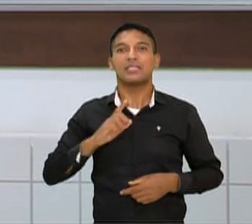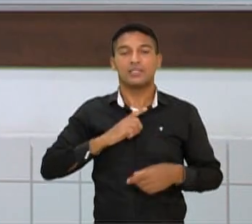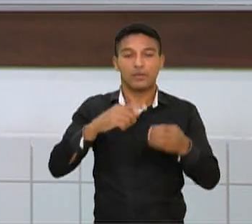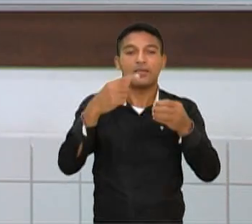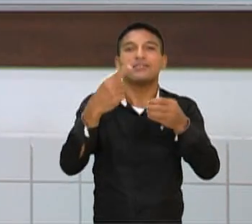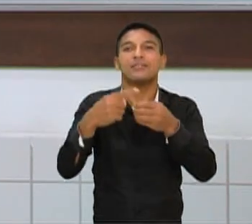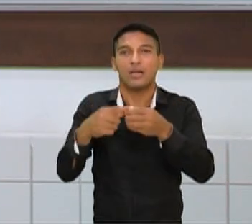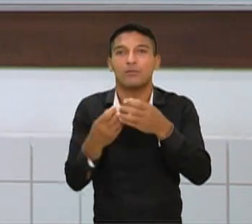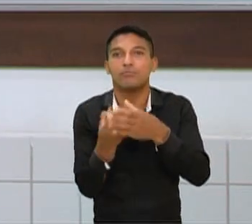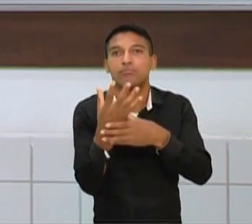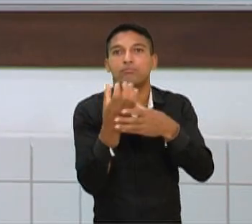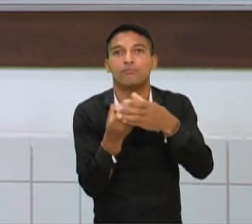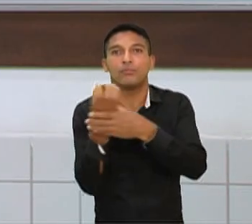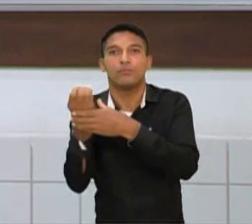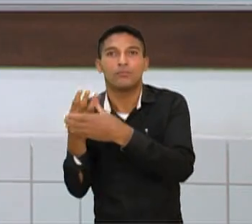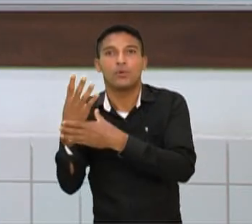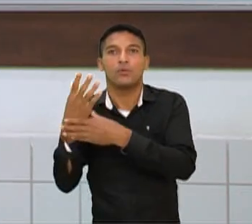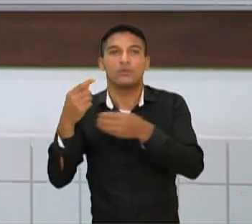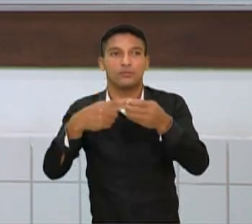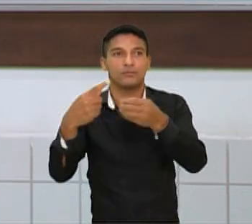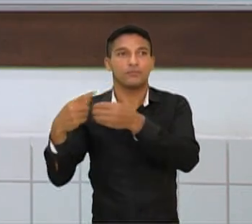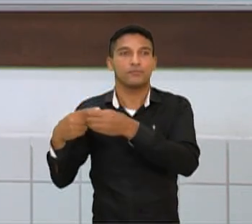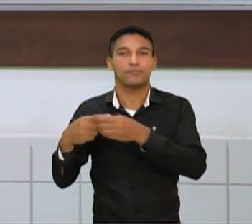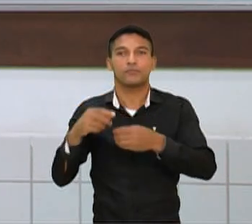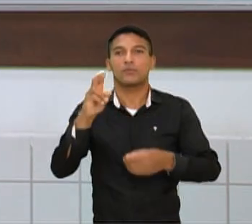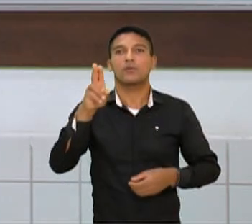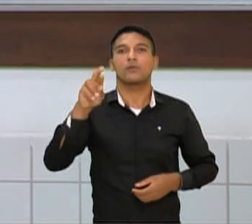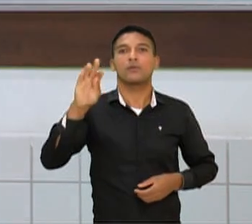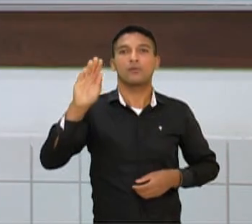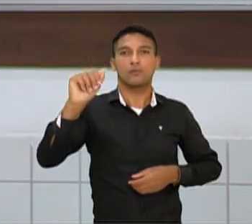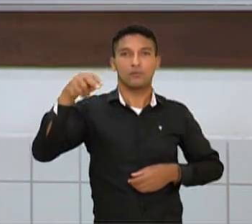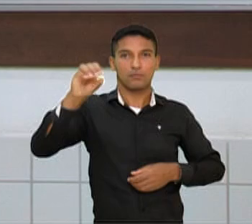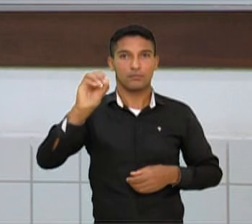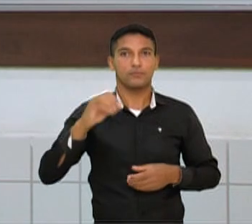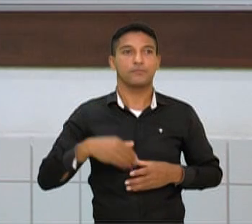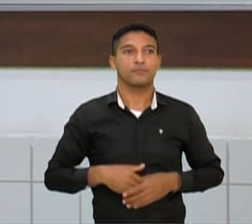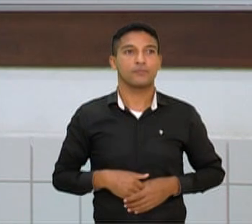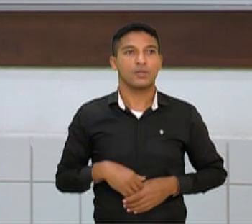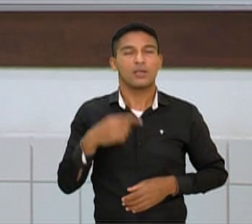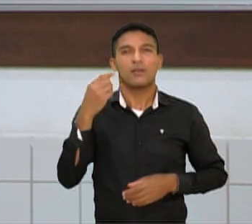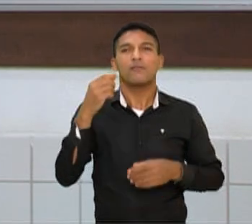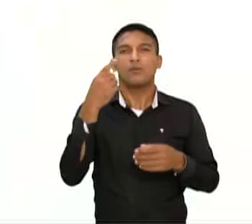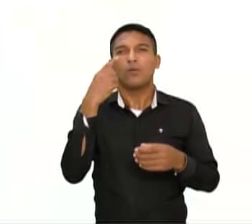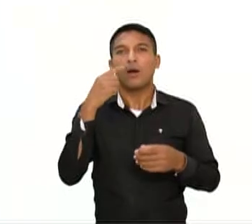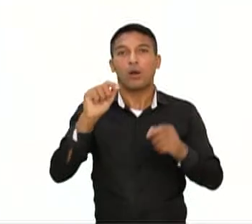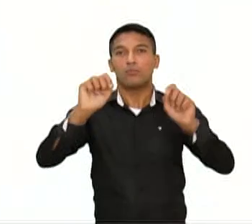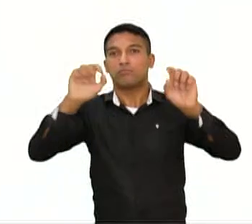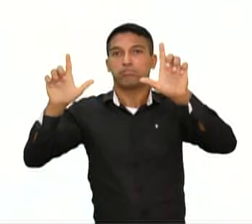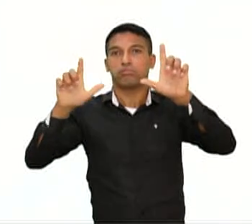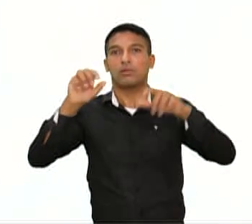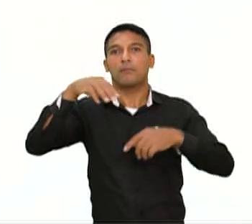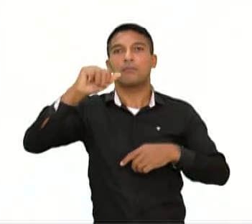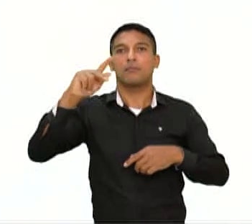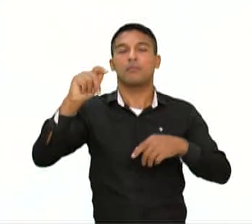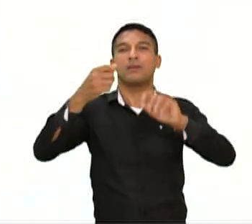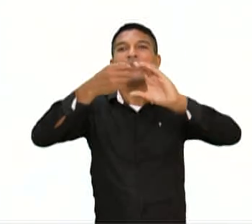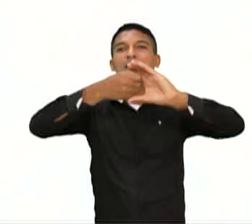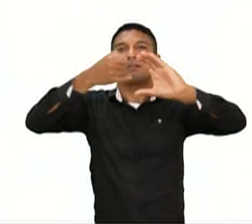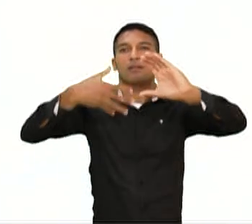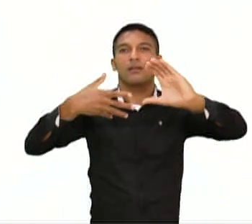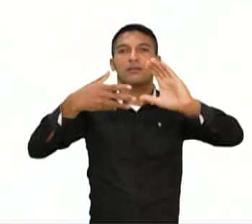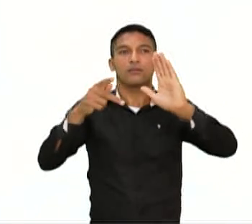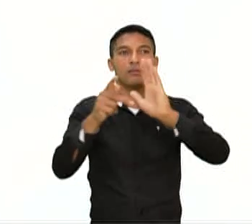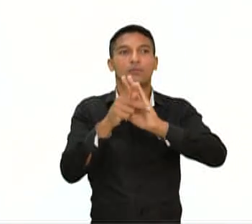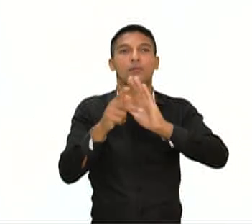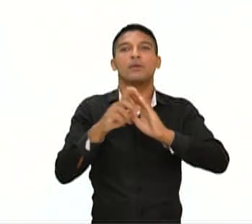urbanos adentro. Dentro dessa característica, a gente percebe que, dando um salto pequeno, há a junção